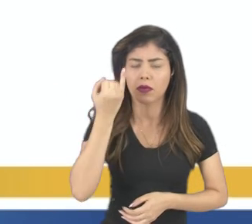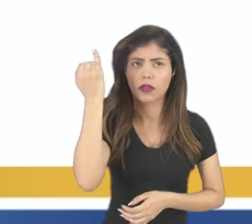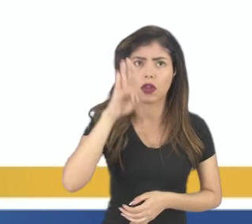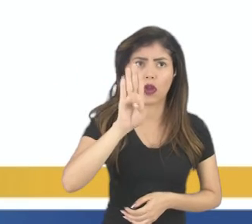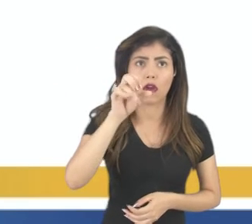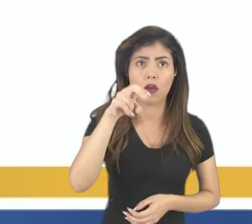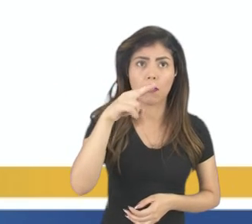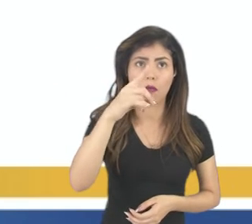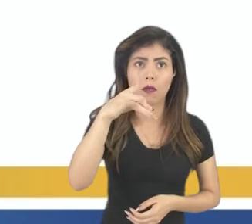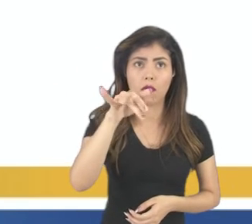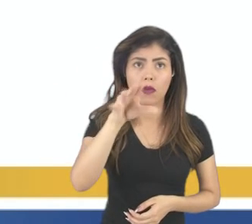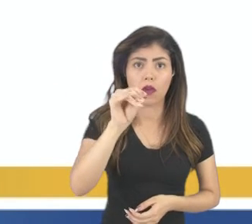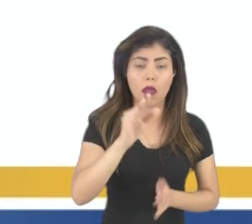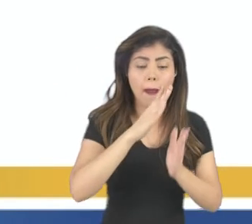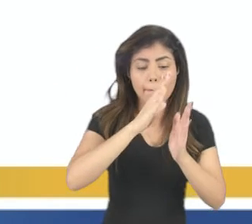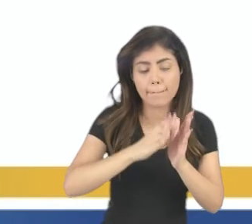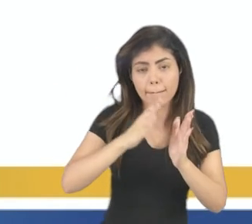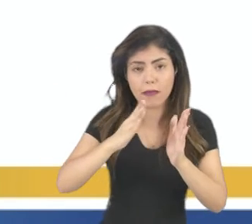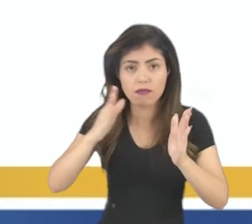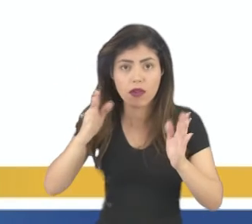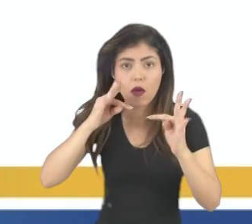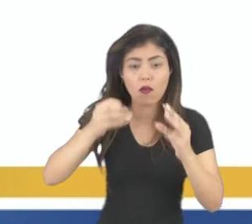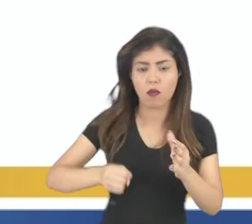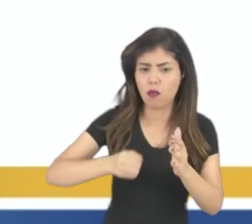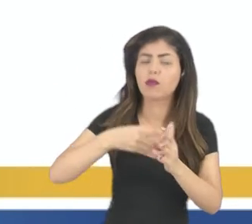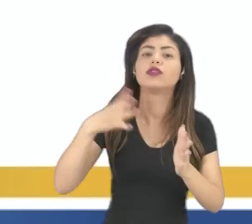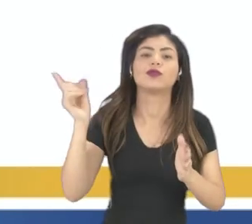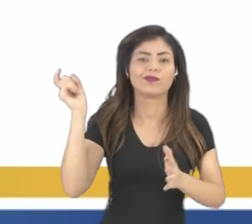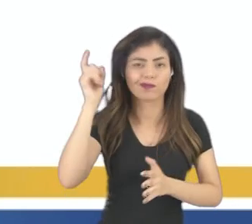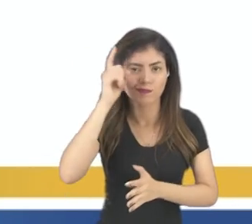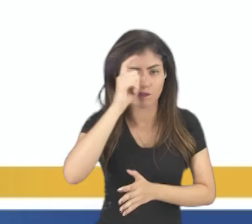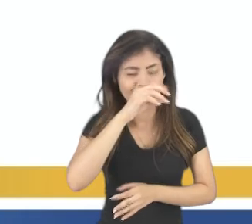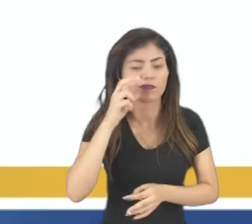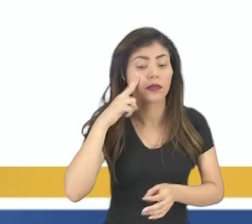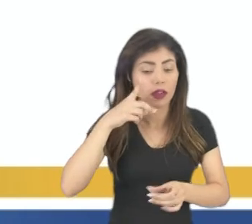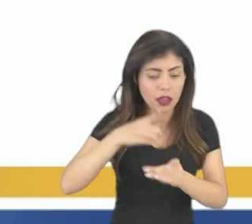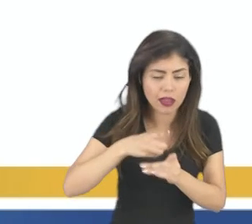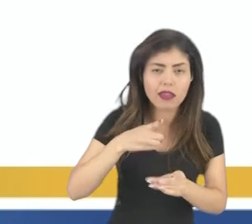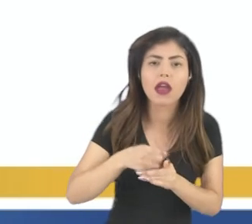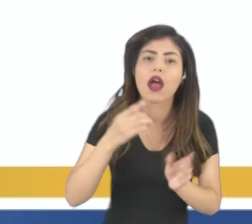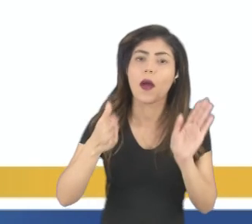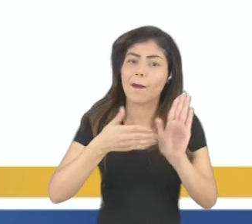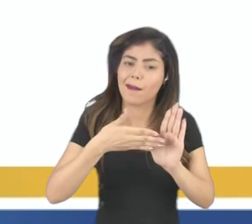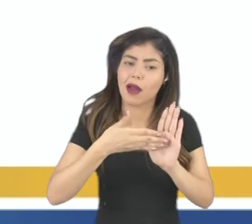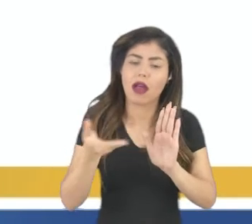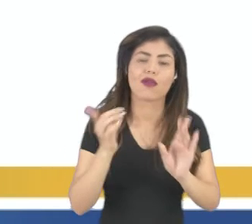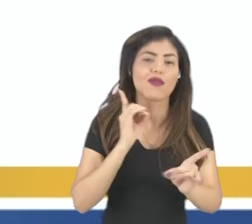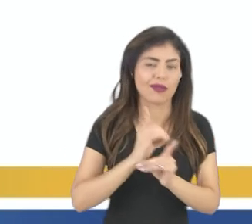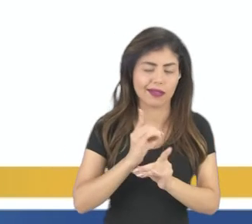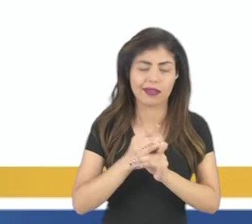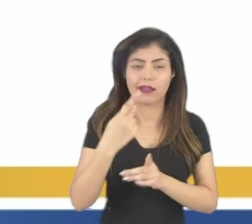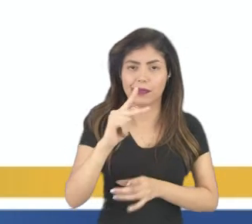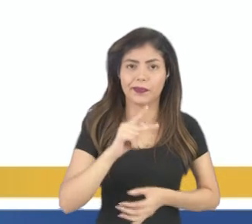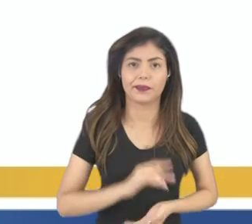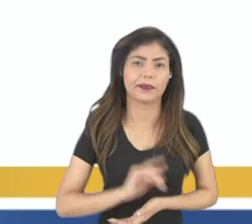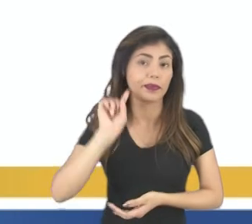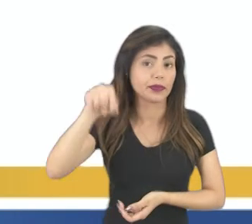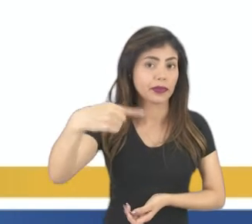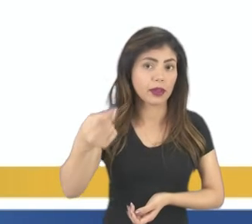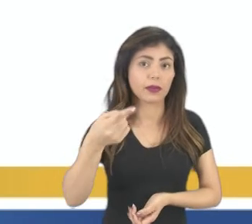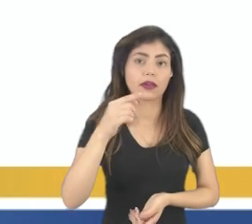justamente esse bolo de Rick foi justamente a partícula que levou muito mais tempo até ter mesmo a comprovação do descobrimento dela